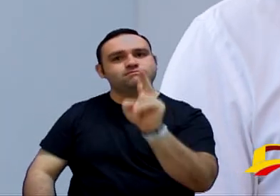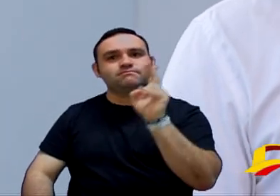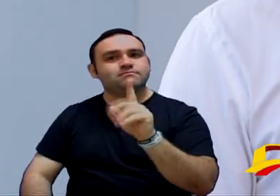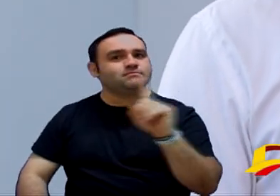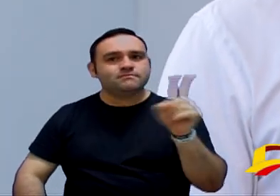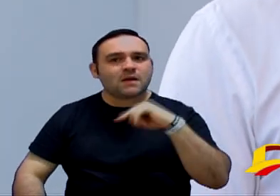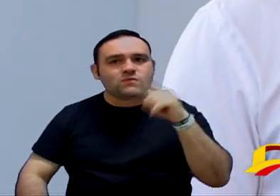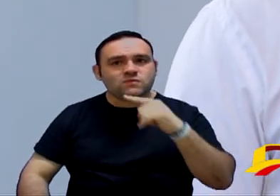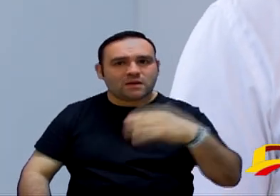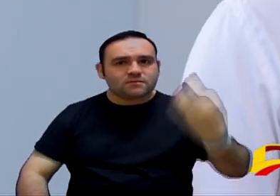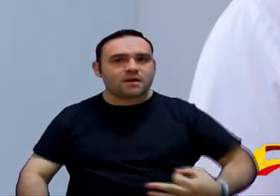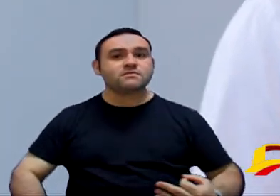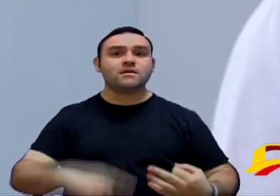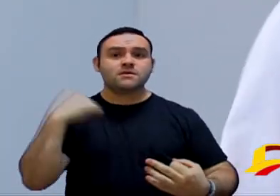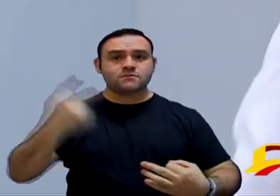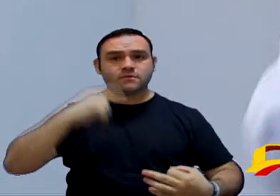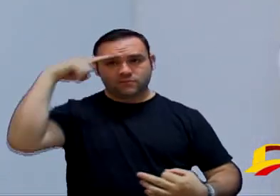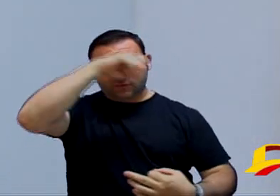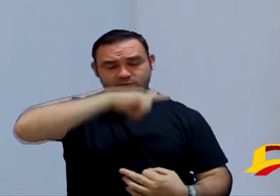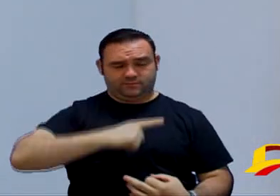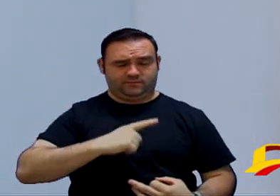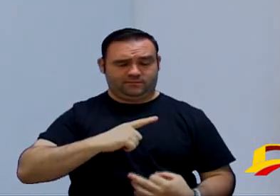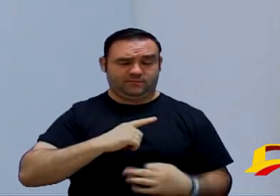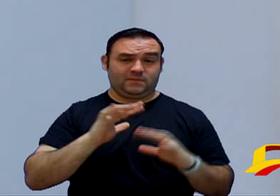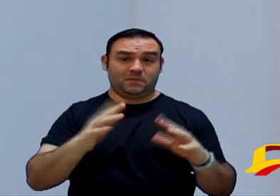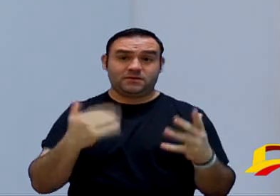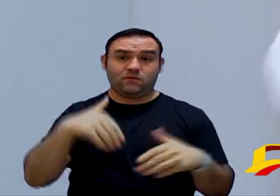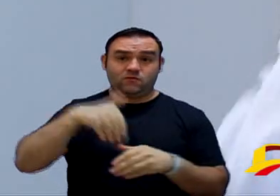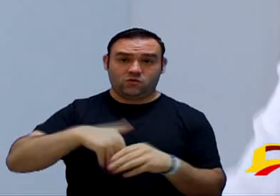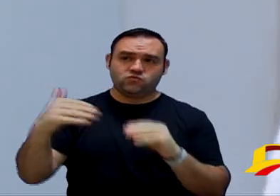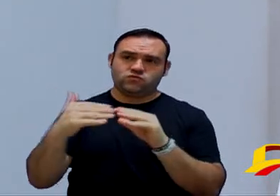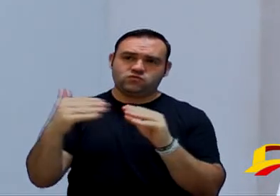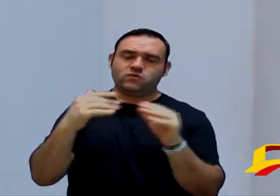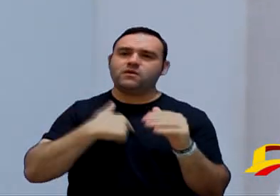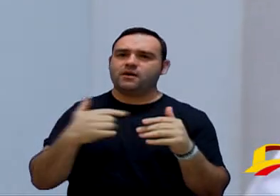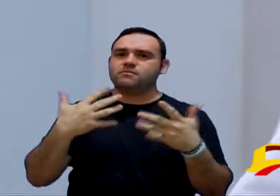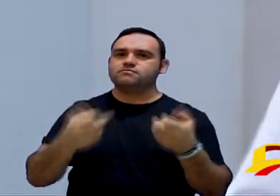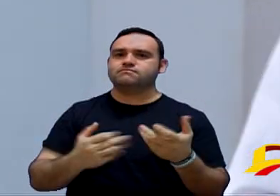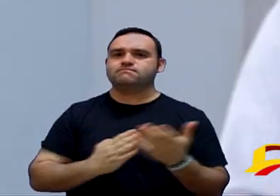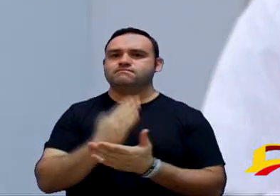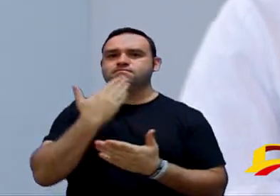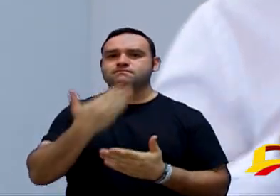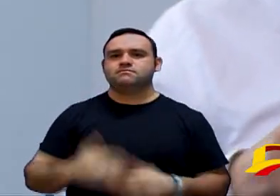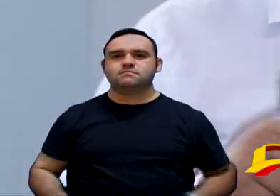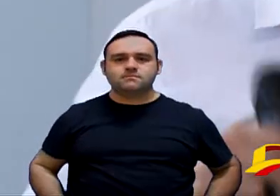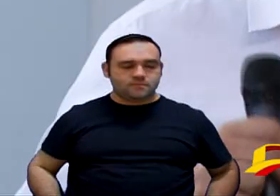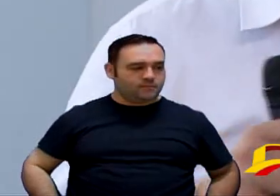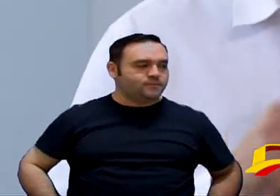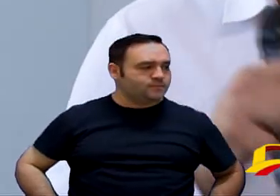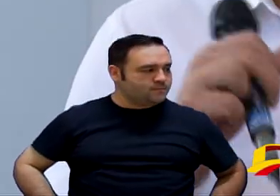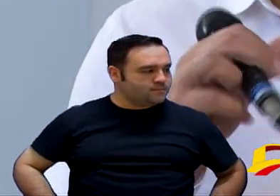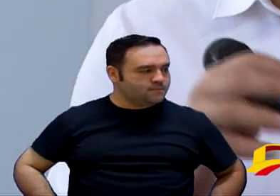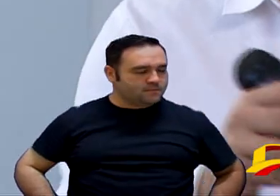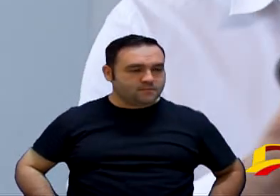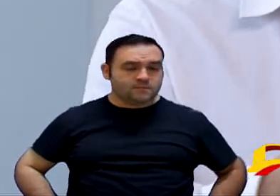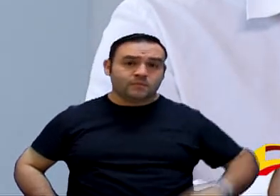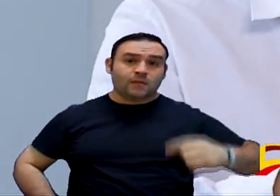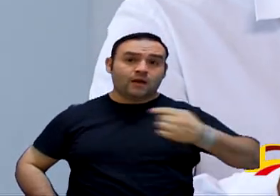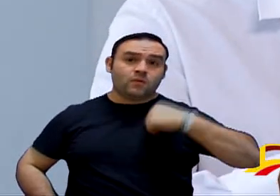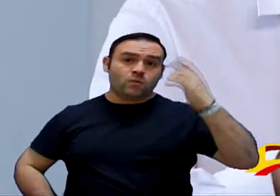é difícil é difícil para nós mas Eu voto Estou contigo o voto favorável requerimento Tá bom eu eu